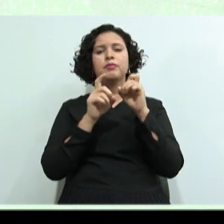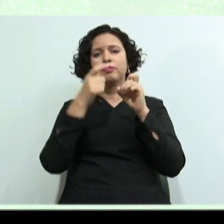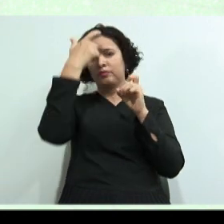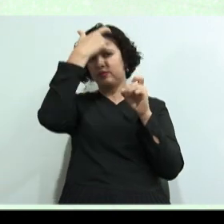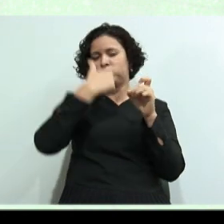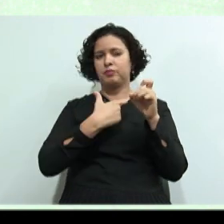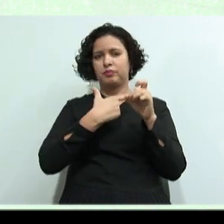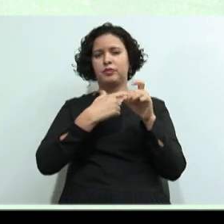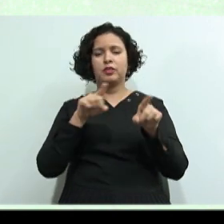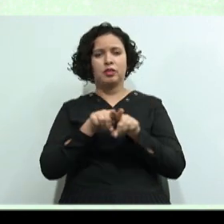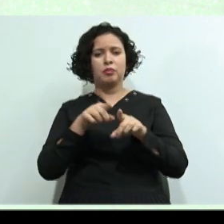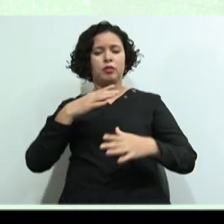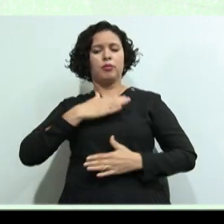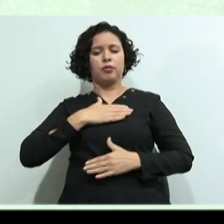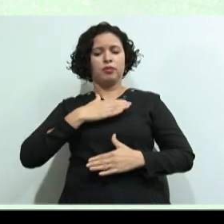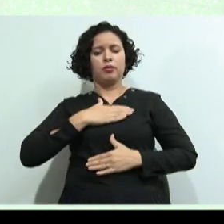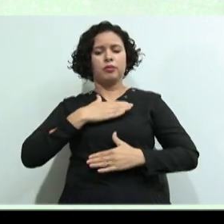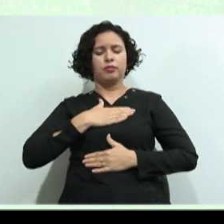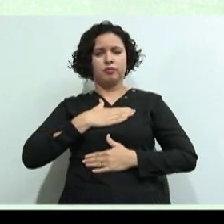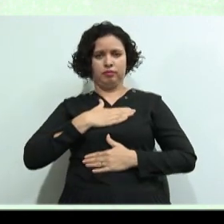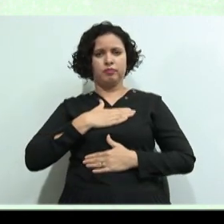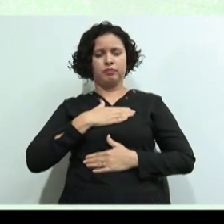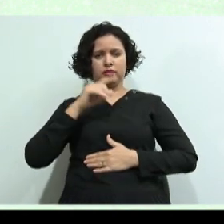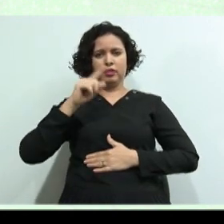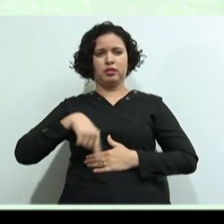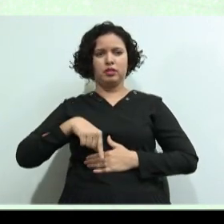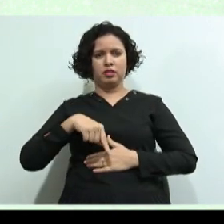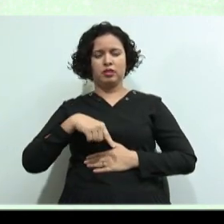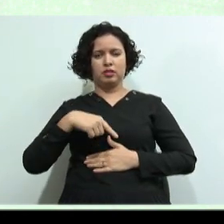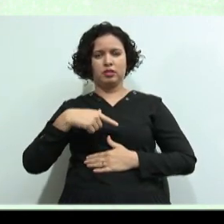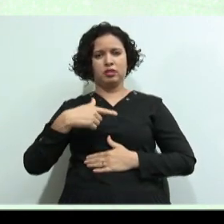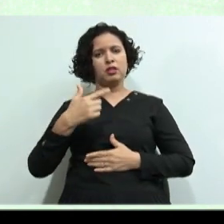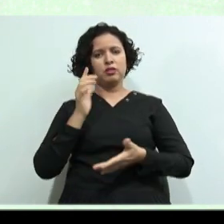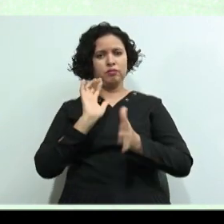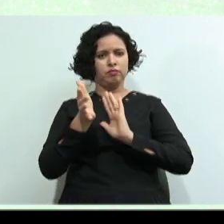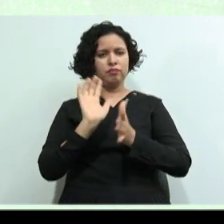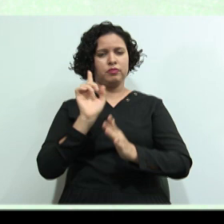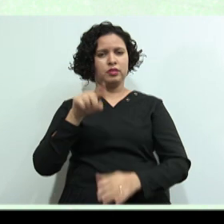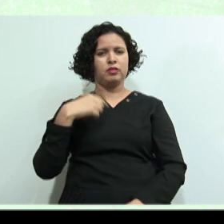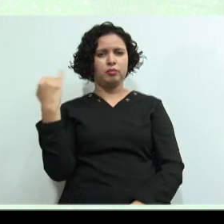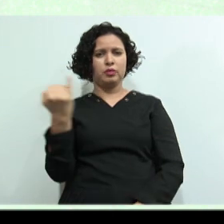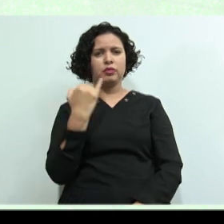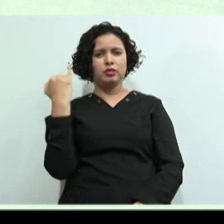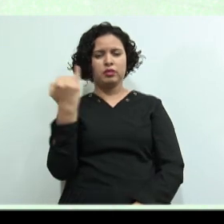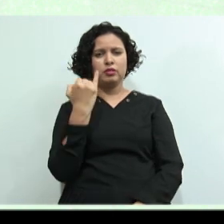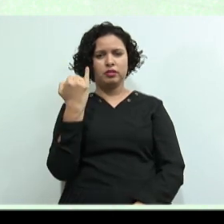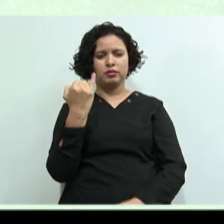e corporais, gente. Isso, na verdade, na língua de sinais é essencial.